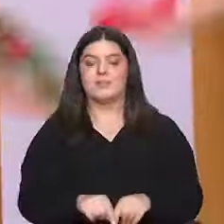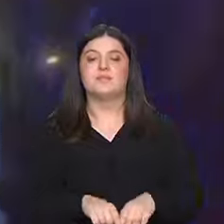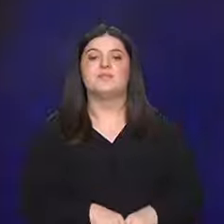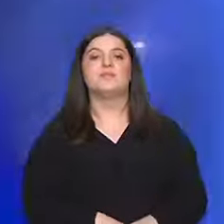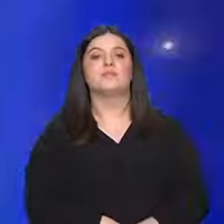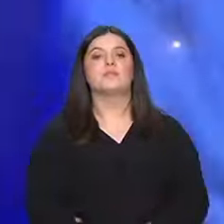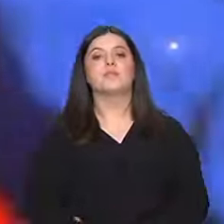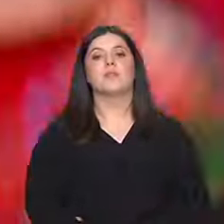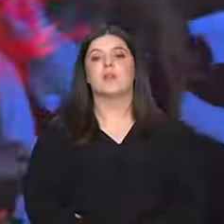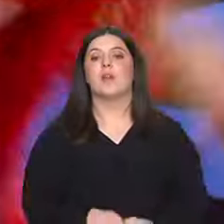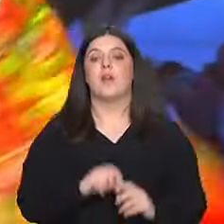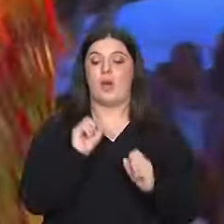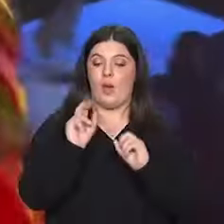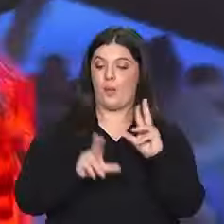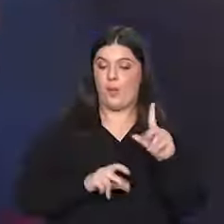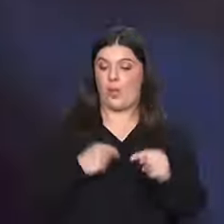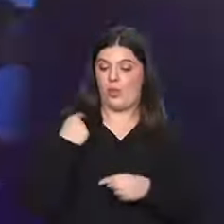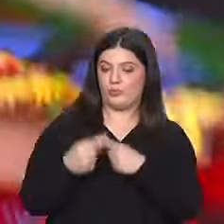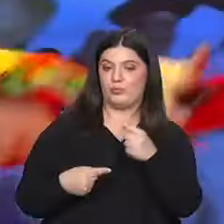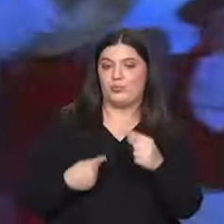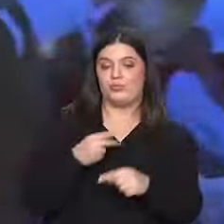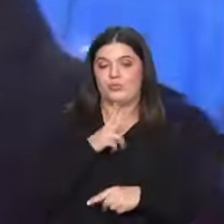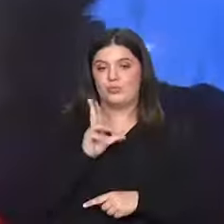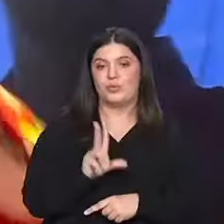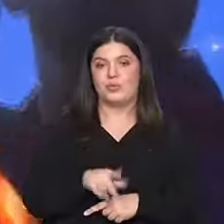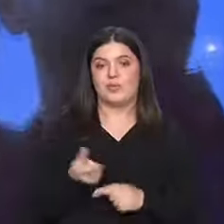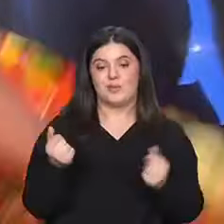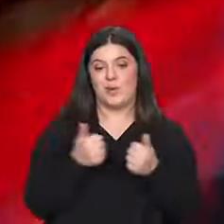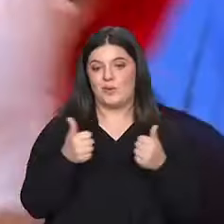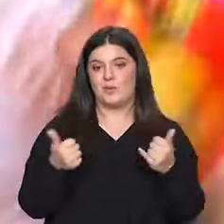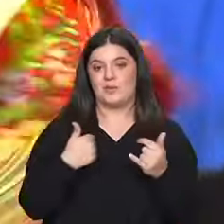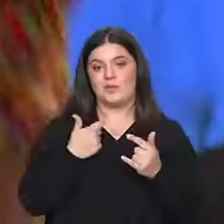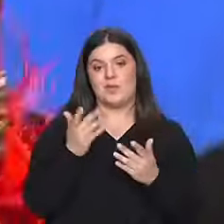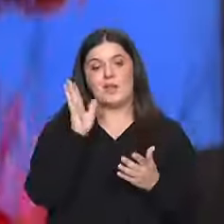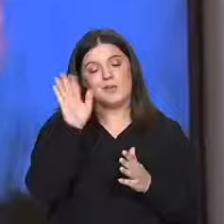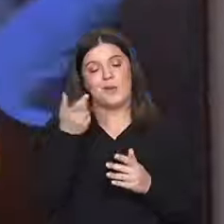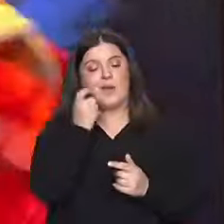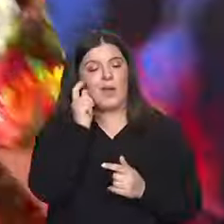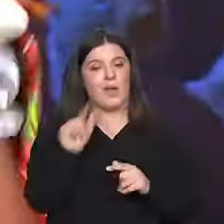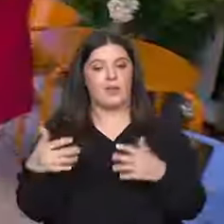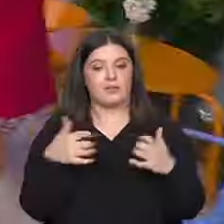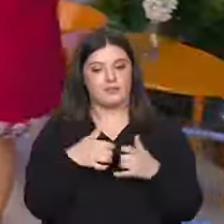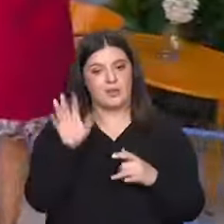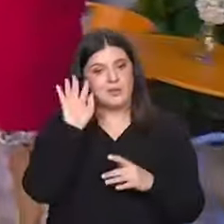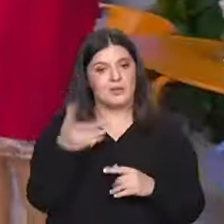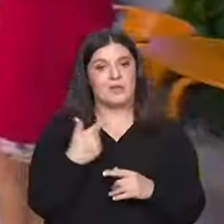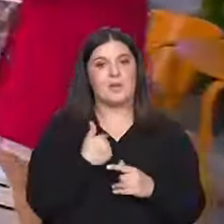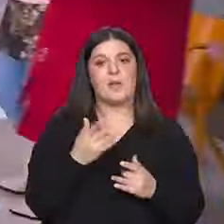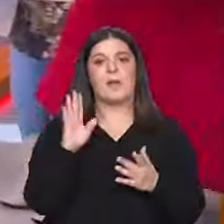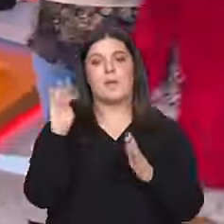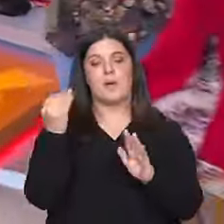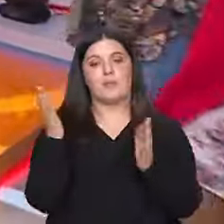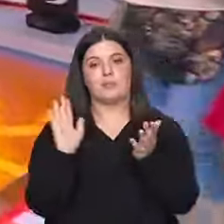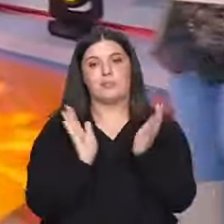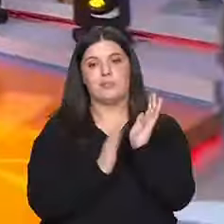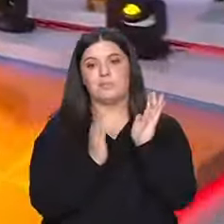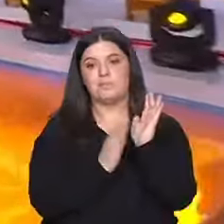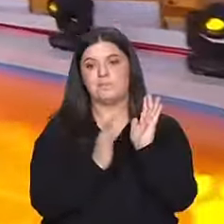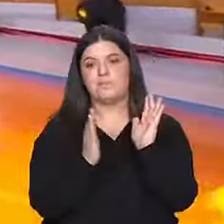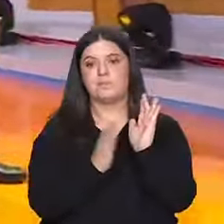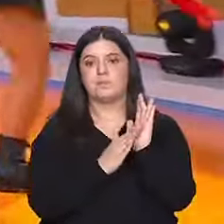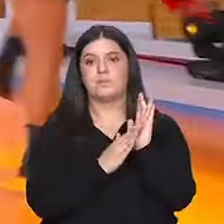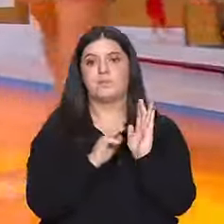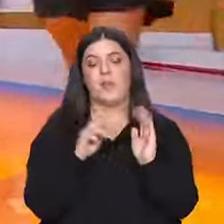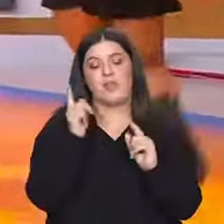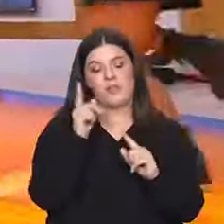a modinha portuguesa no acordeão, só a quem a vai tocar. Bate na palma da mão, é dia